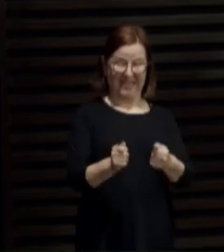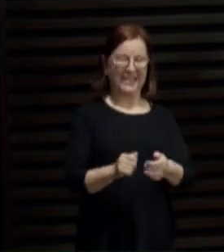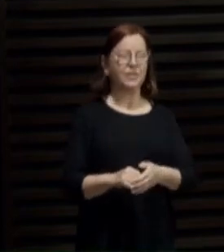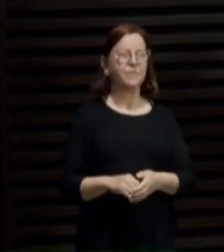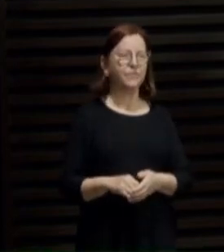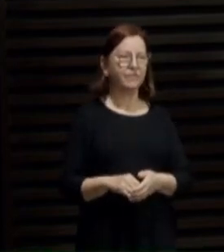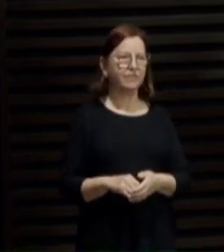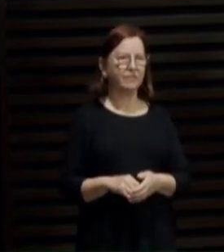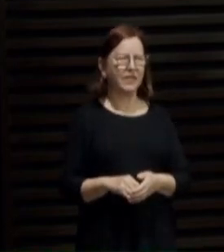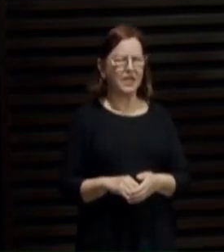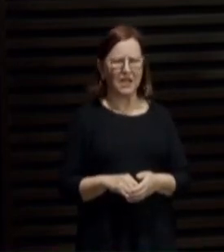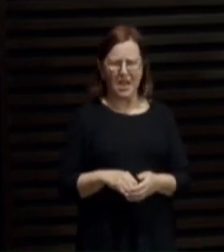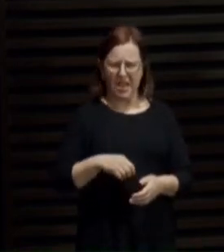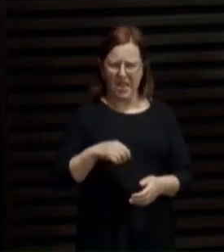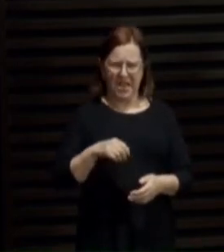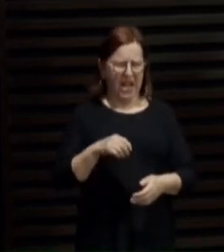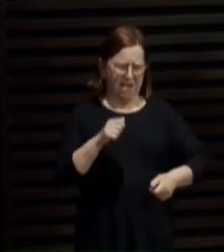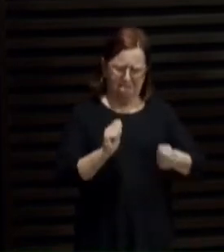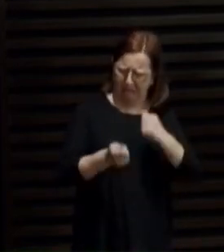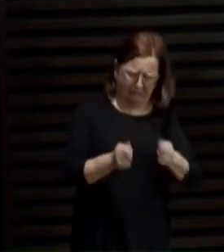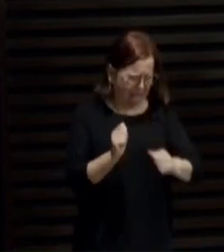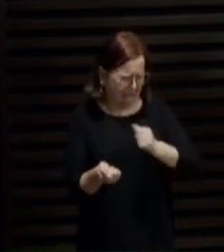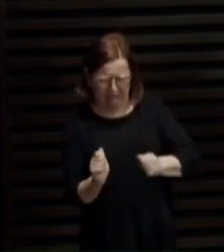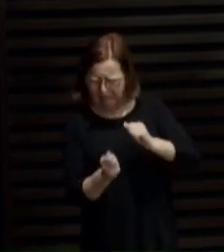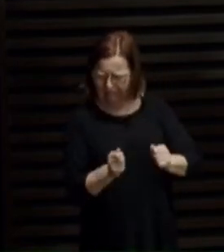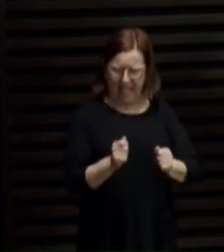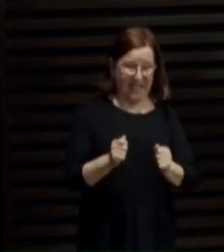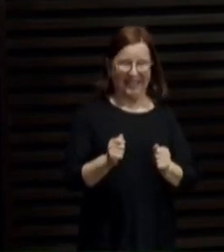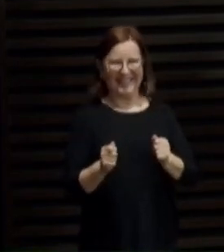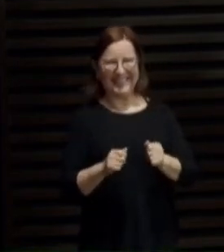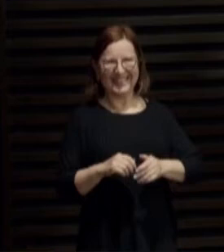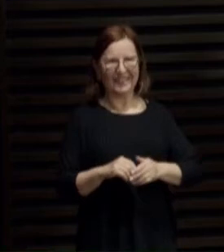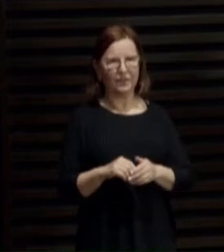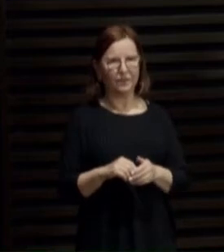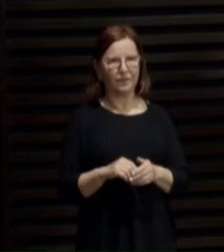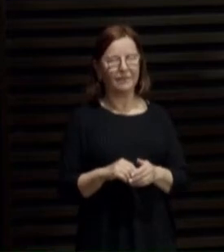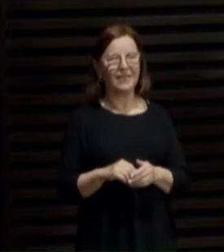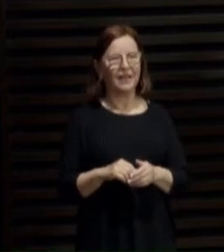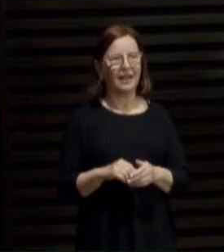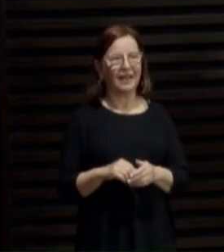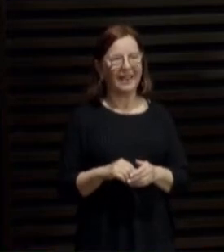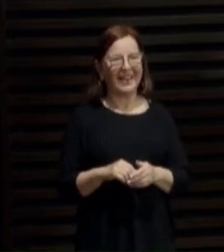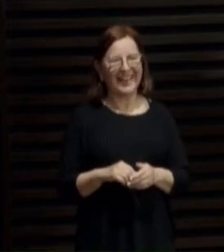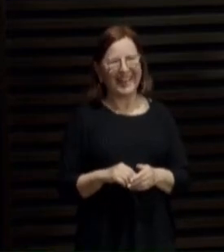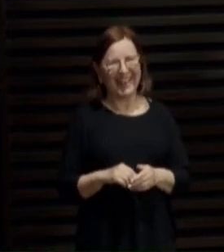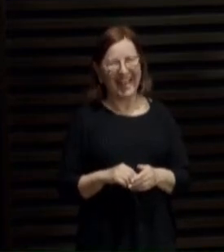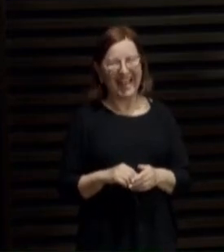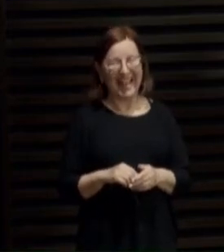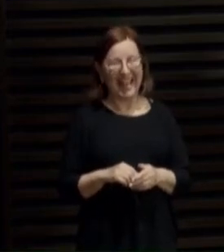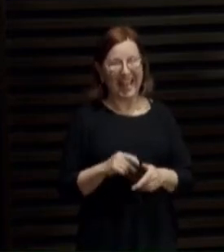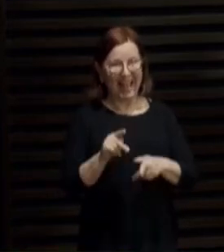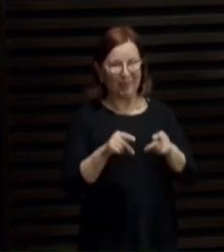descia o cacete nessa bateria que fazia gosto. Isso aí explodia. E os mais idosos,